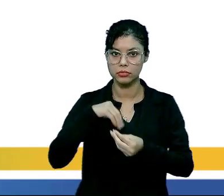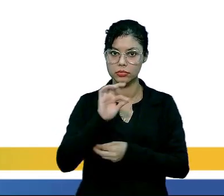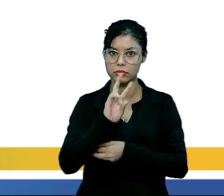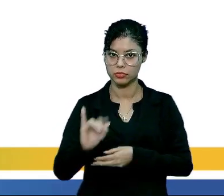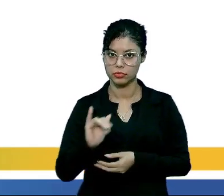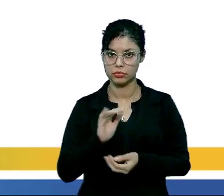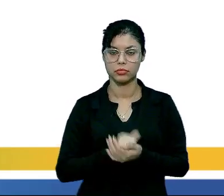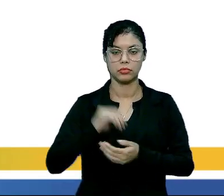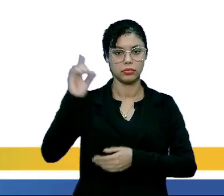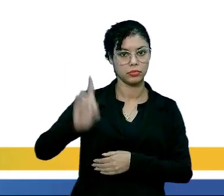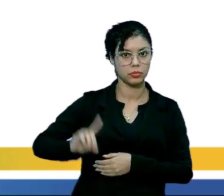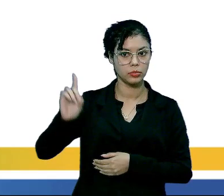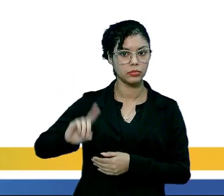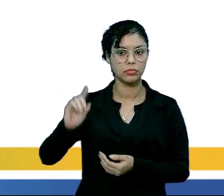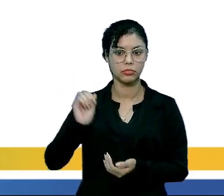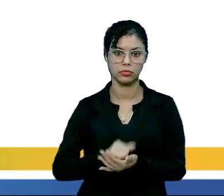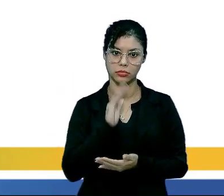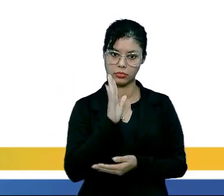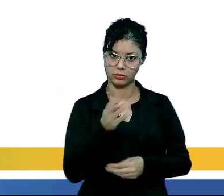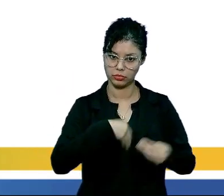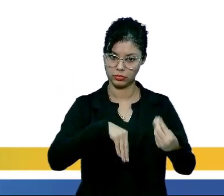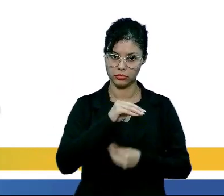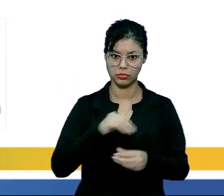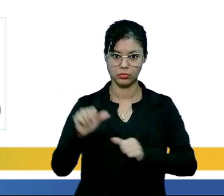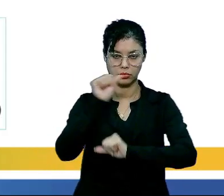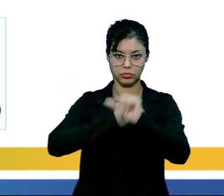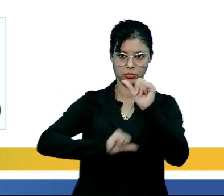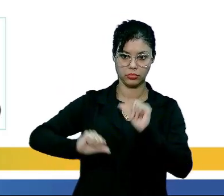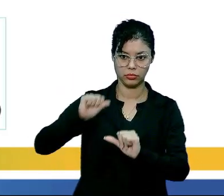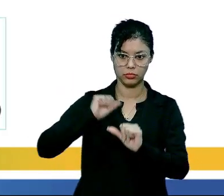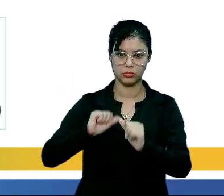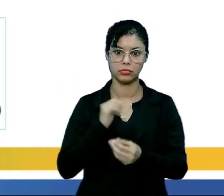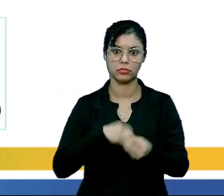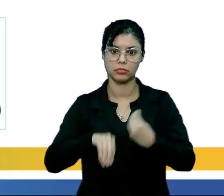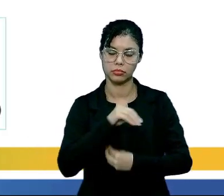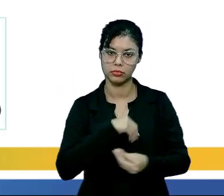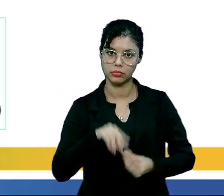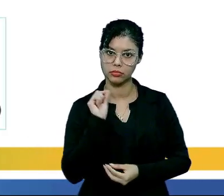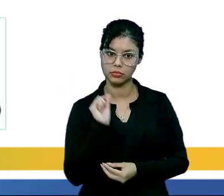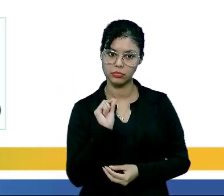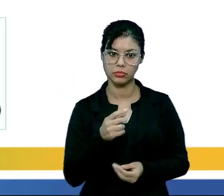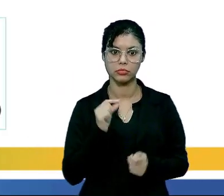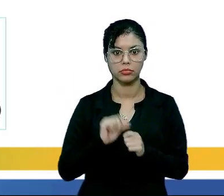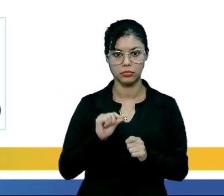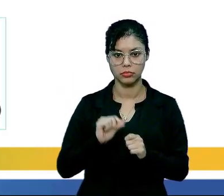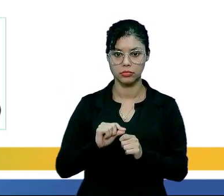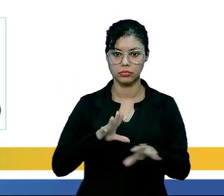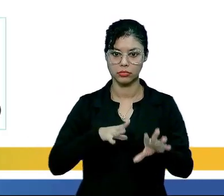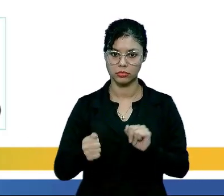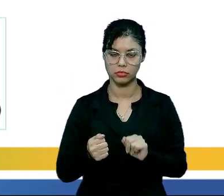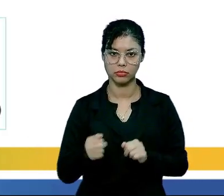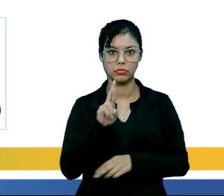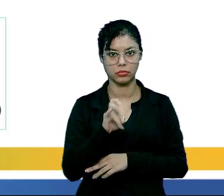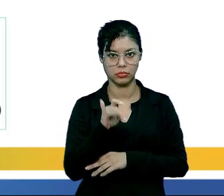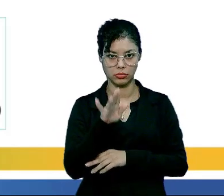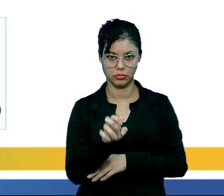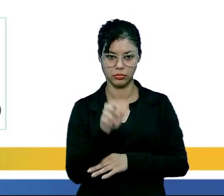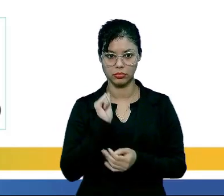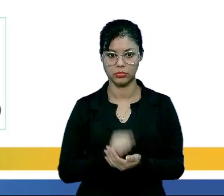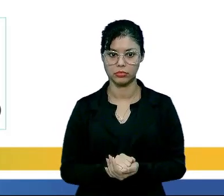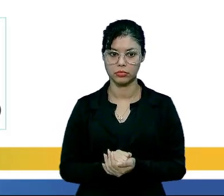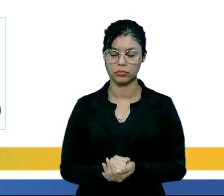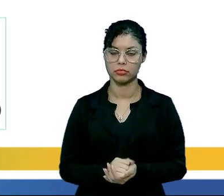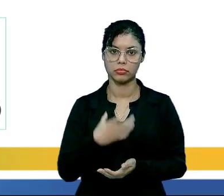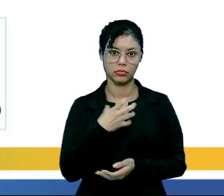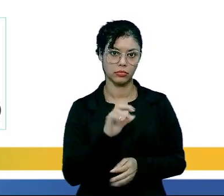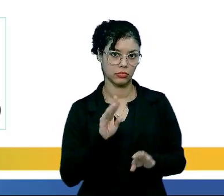ela vai para a direita. Já uma reação inversa é uma reação que há formação de reagente, logo